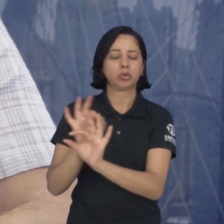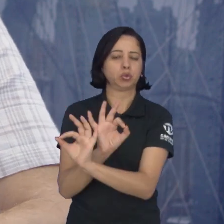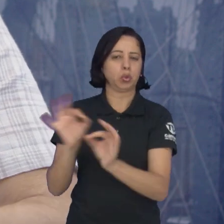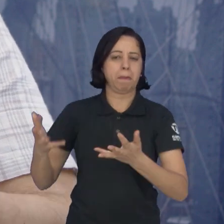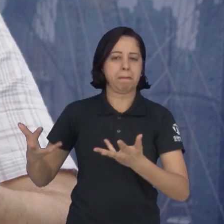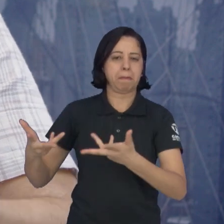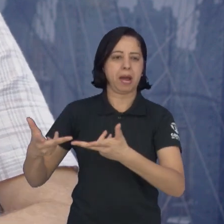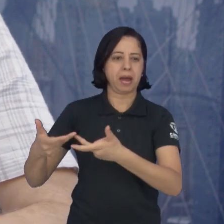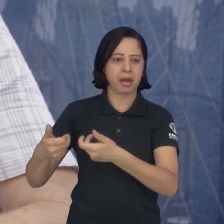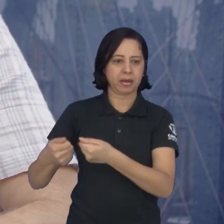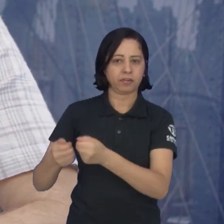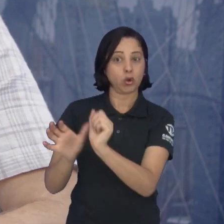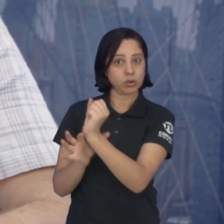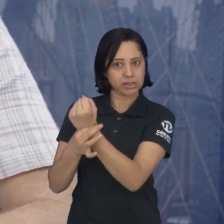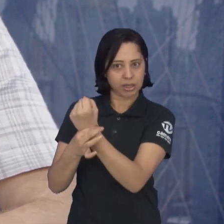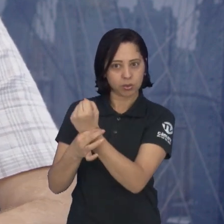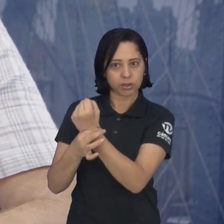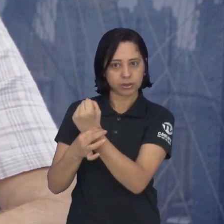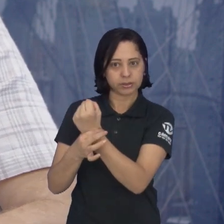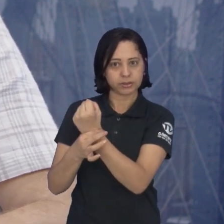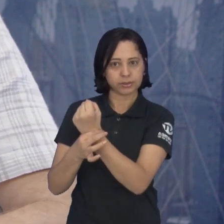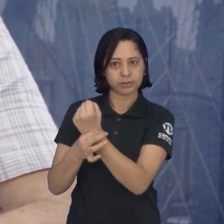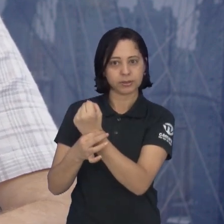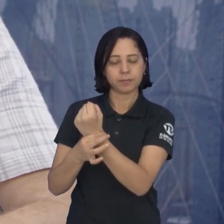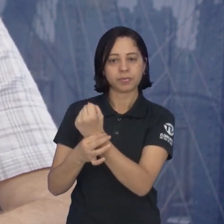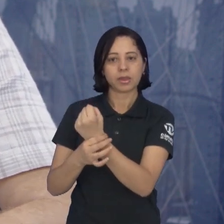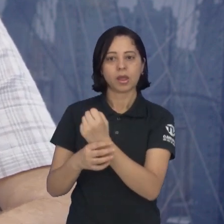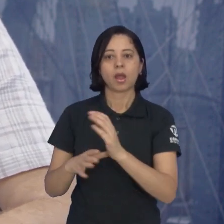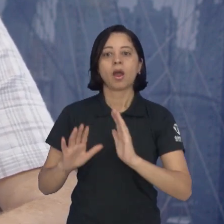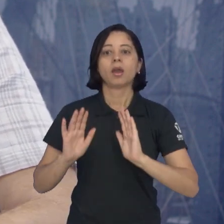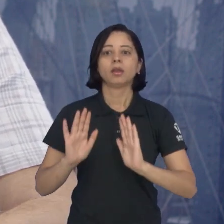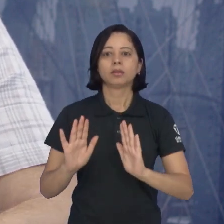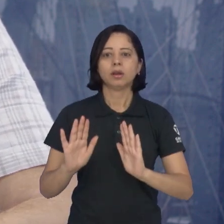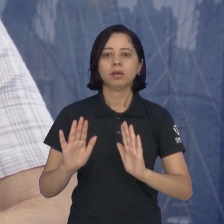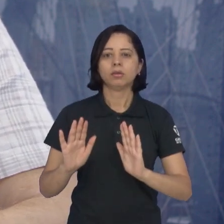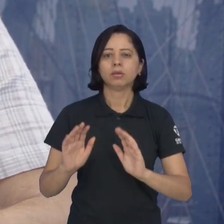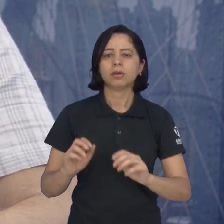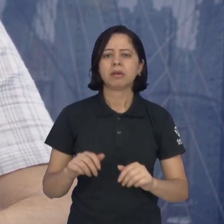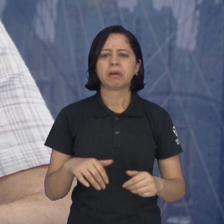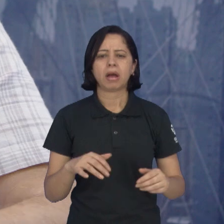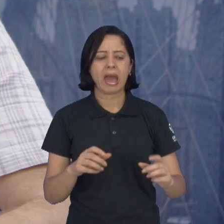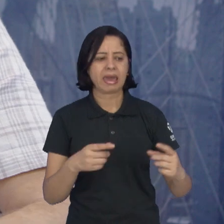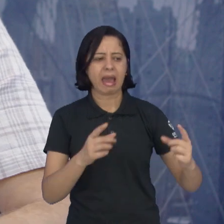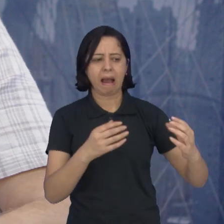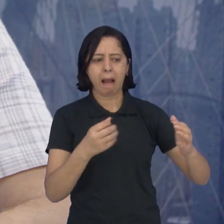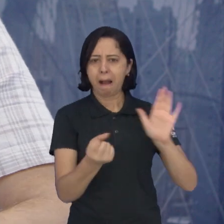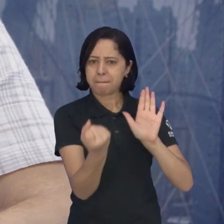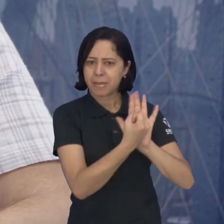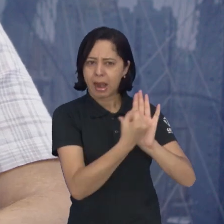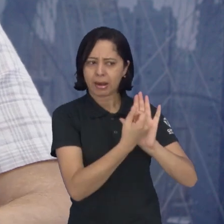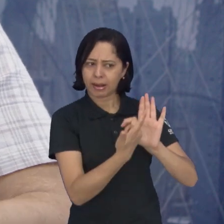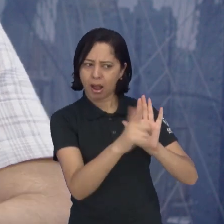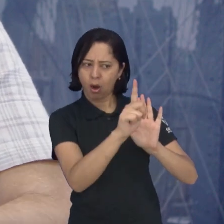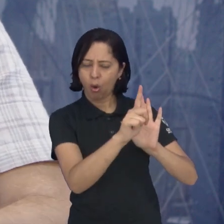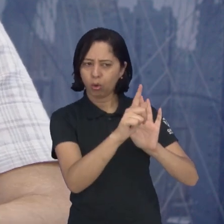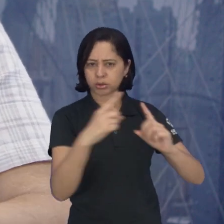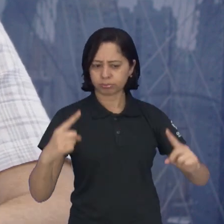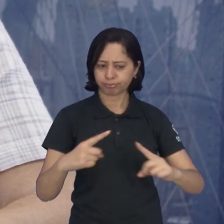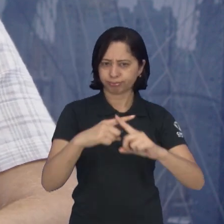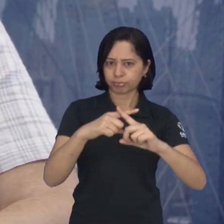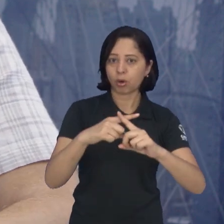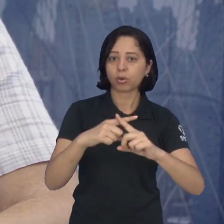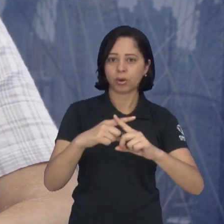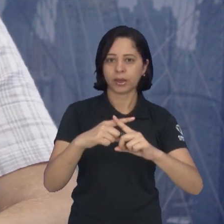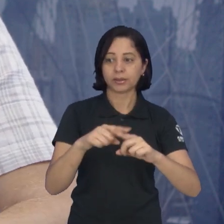estendeu com o tempo para as outras marcas concorrentes. Quer dizer, quando você trata... E essa marca cresceu, né? Claro, essa aqui